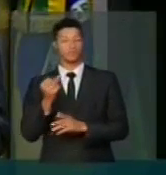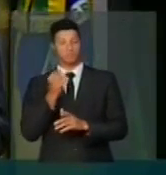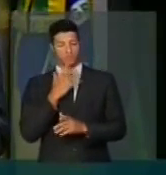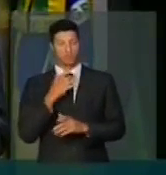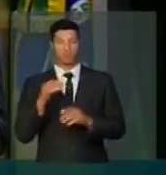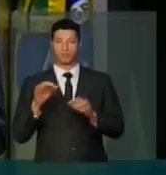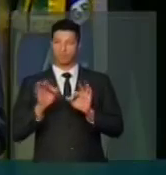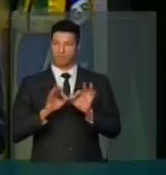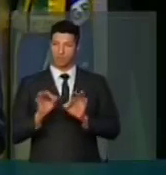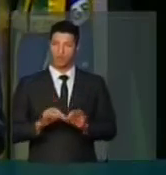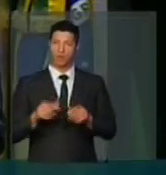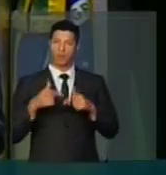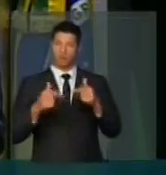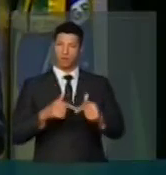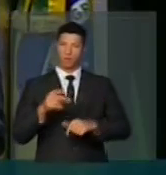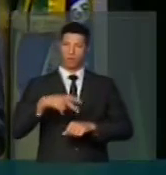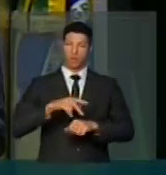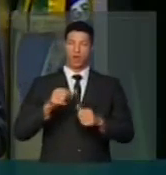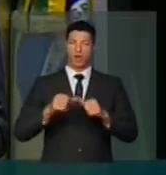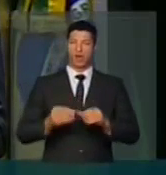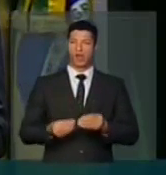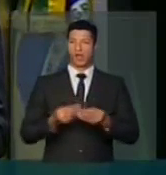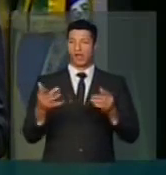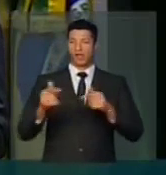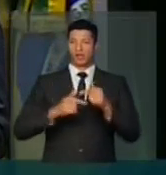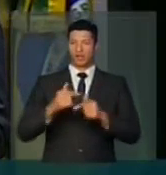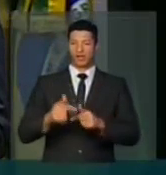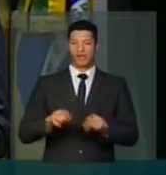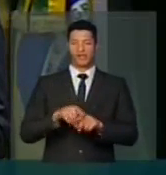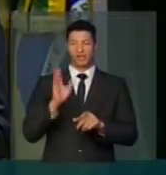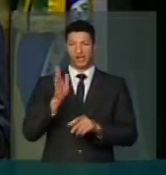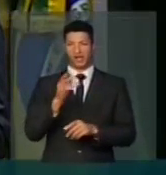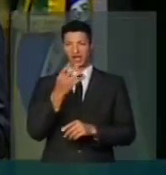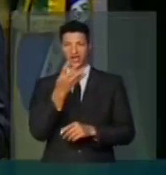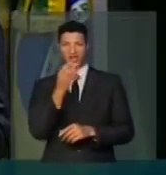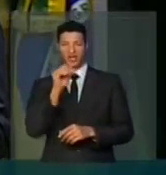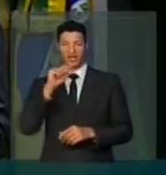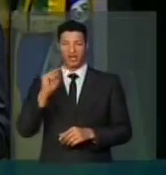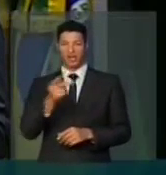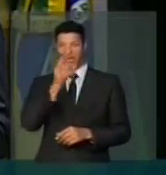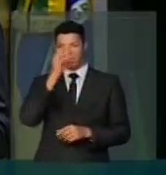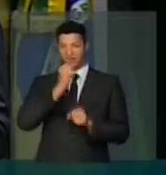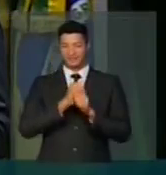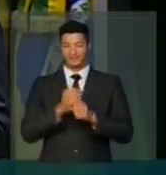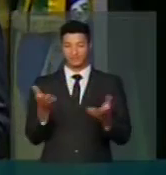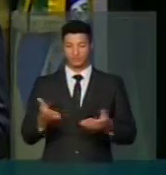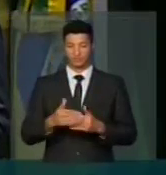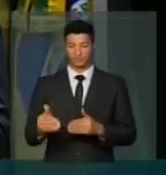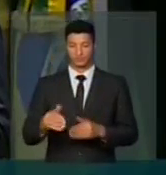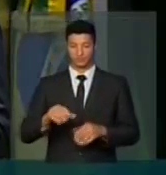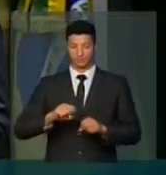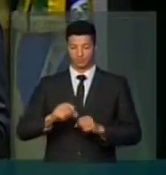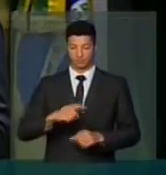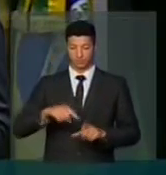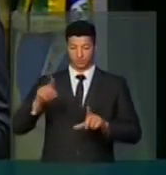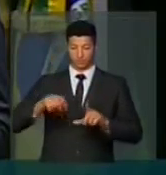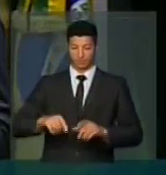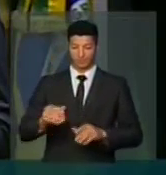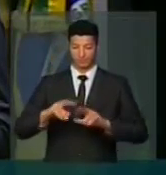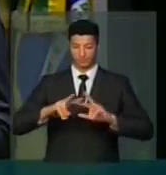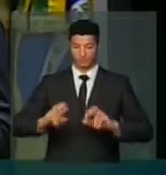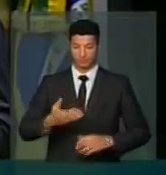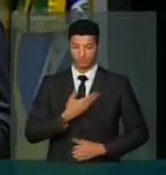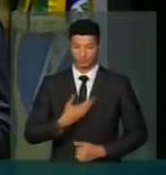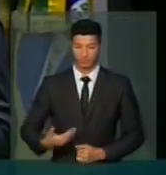parte das montadoras de veículos do país está dispensando funcionários. Foram cerca de 40 mil apenas este ano. A queda nos investimentos públicos chegou